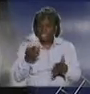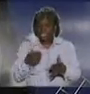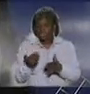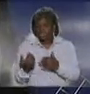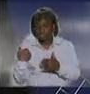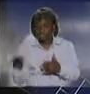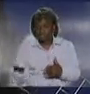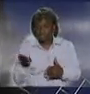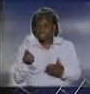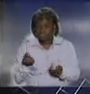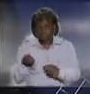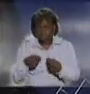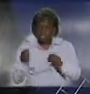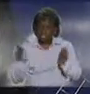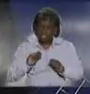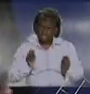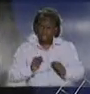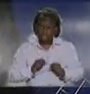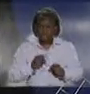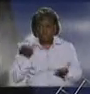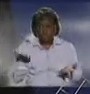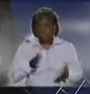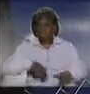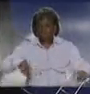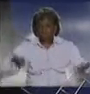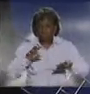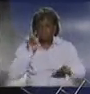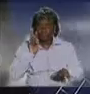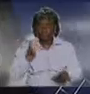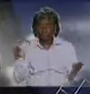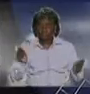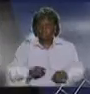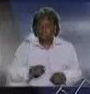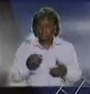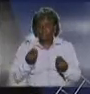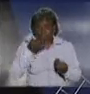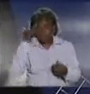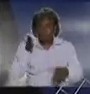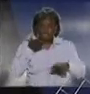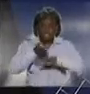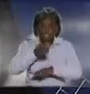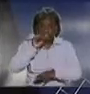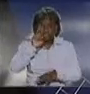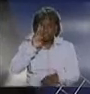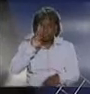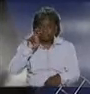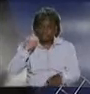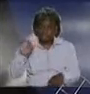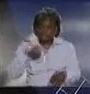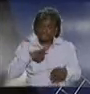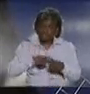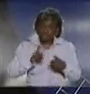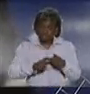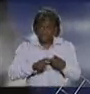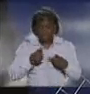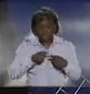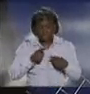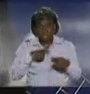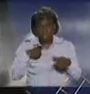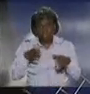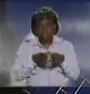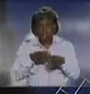um braço de negócio, porque a gente vê que isso hoje é possível, né? E aliás, grande parte dos clientes que chegam chegam ao Sebrae se dividem ou em